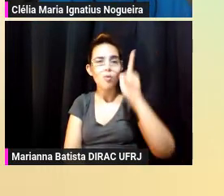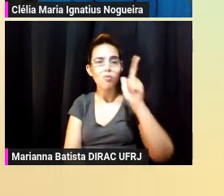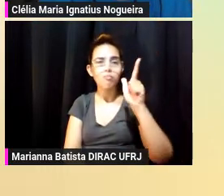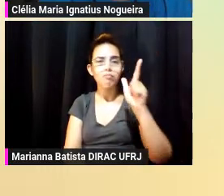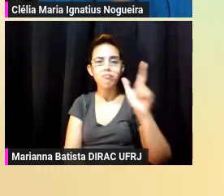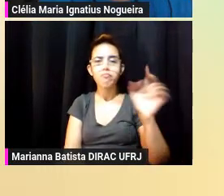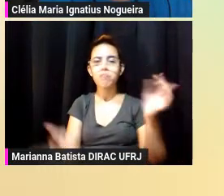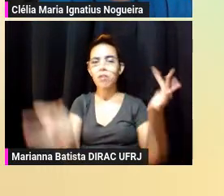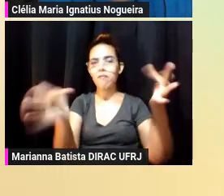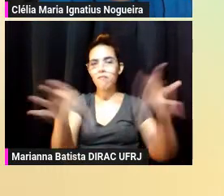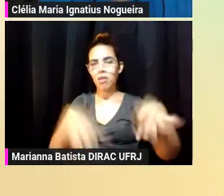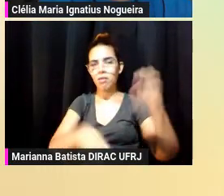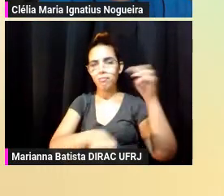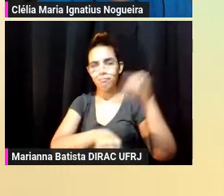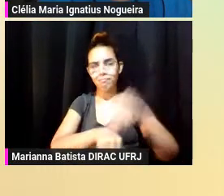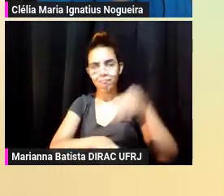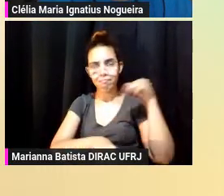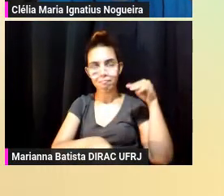passar, por favor.